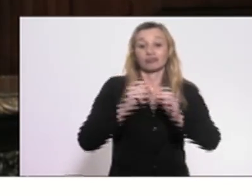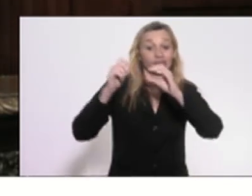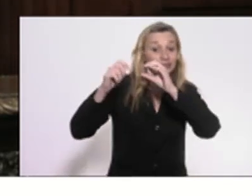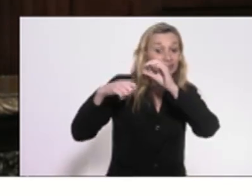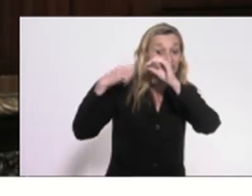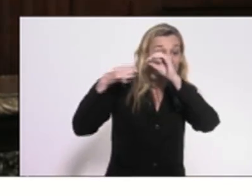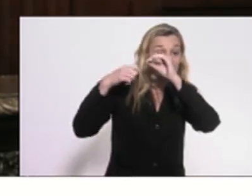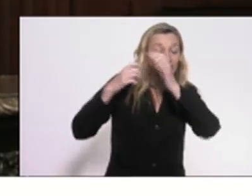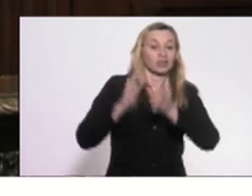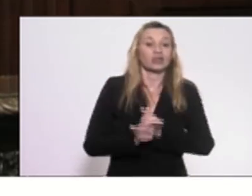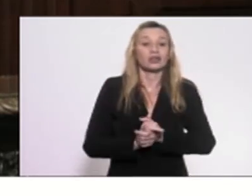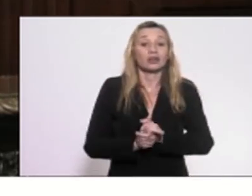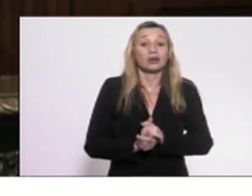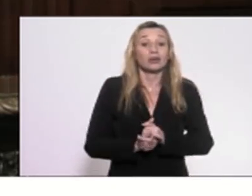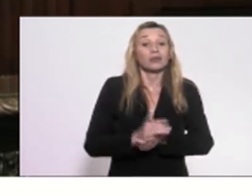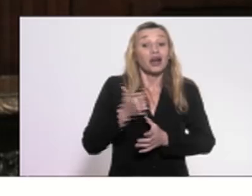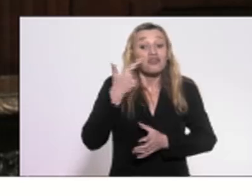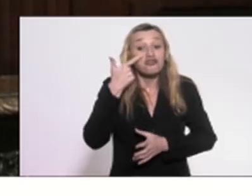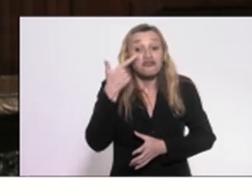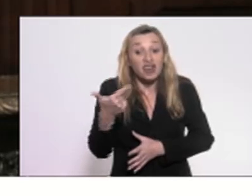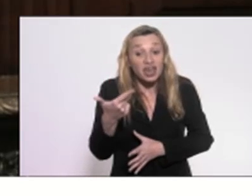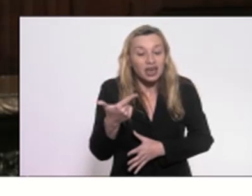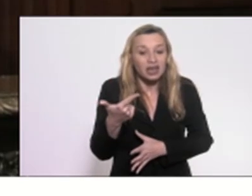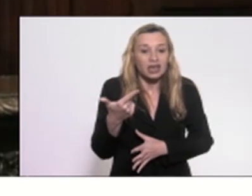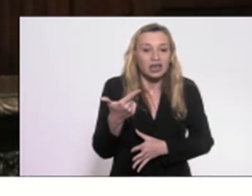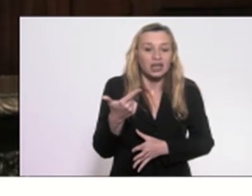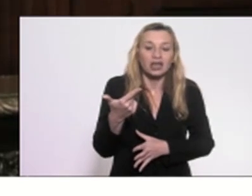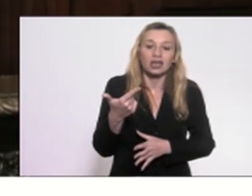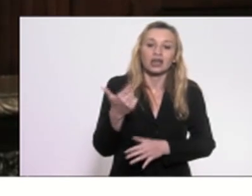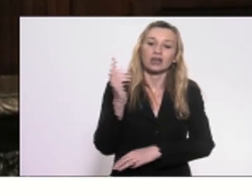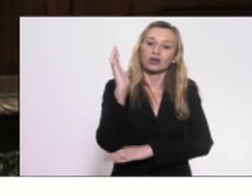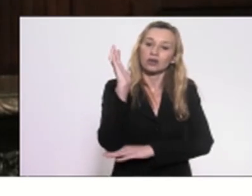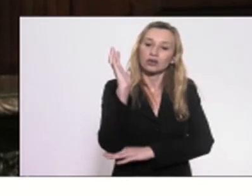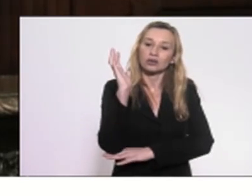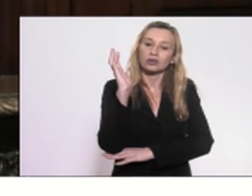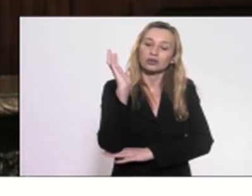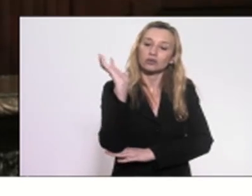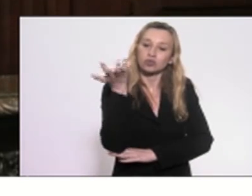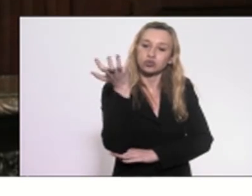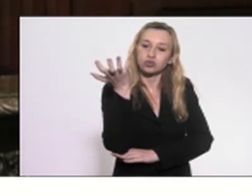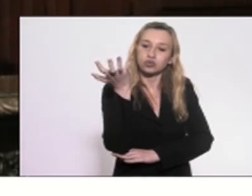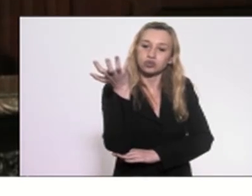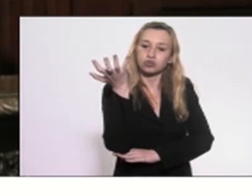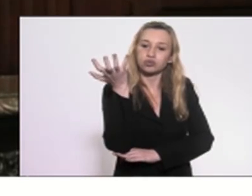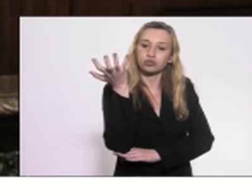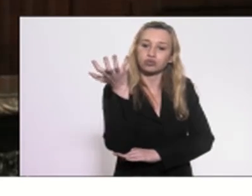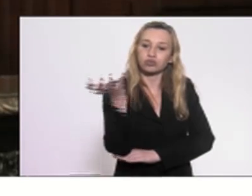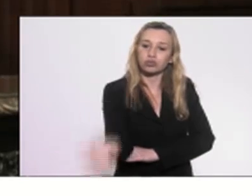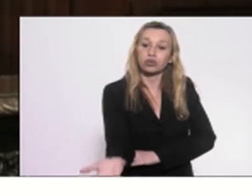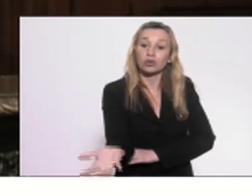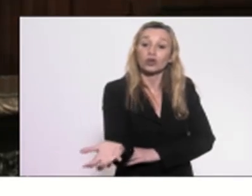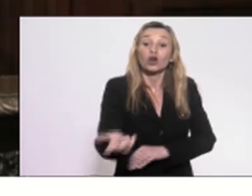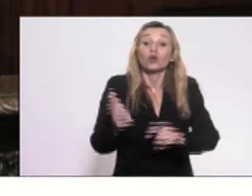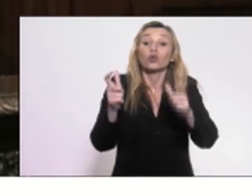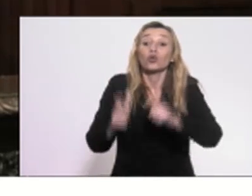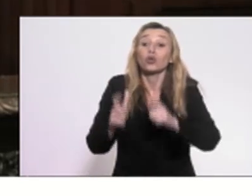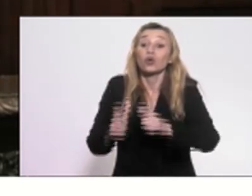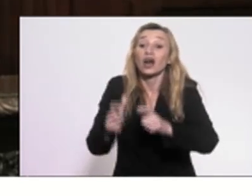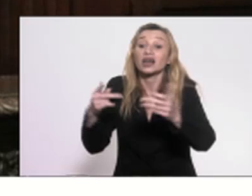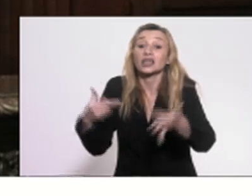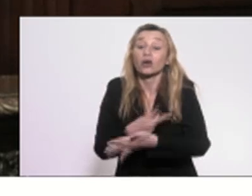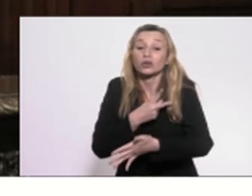imagens, para detectar o desmatamento, aonde ele está